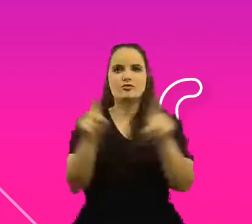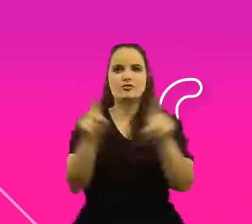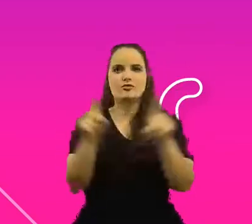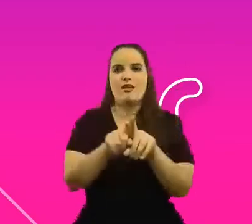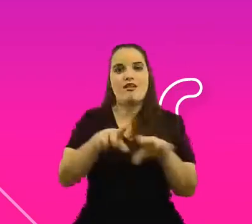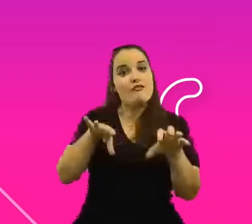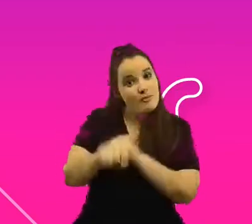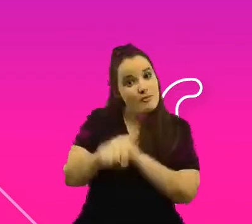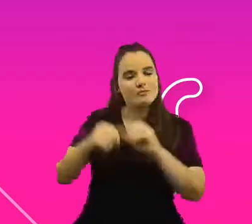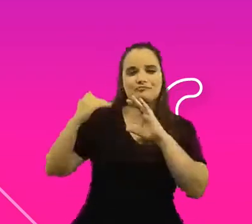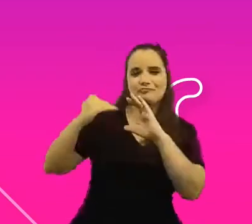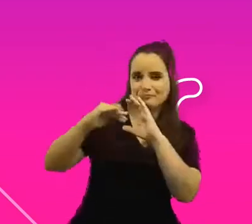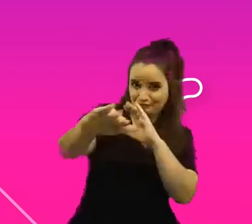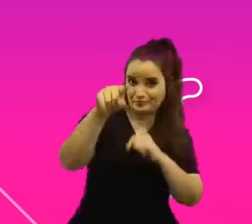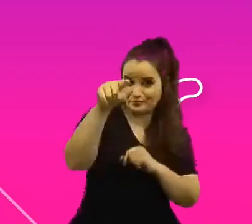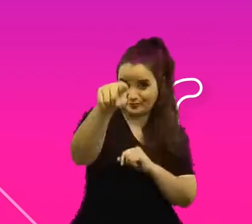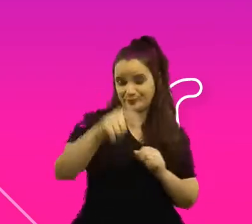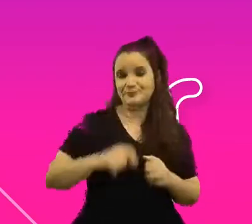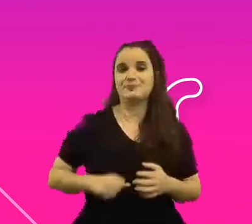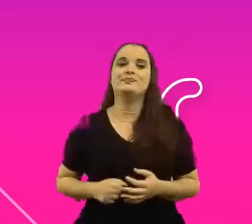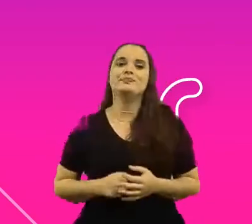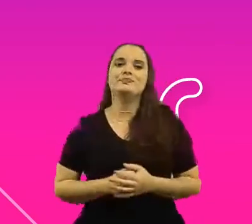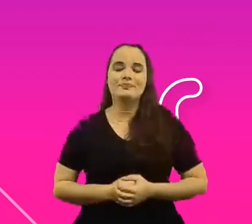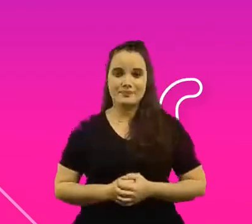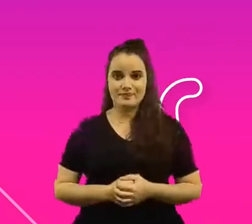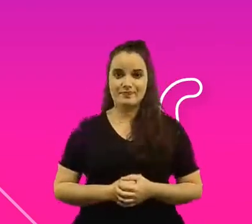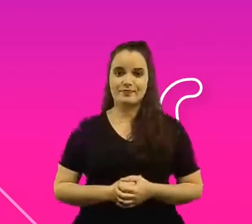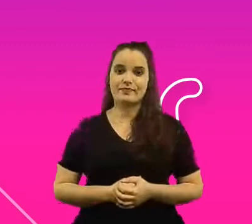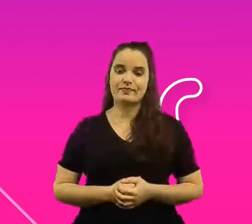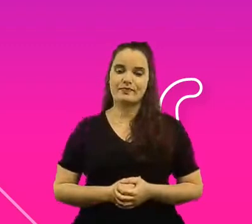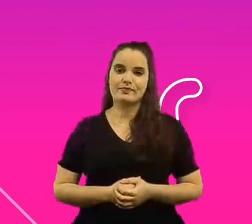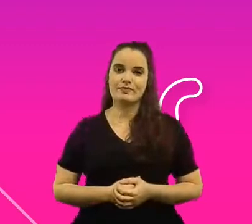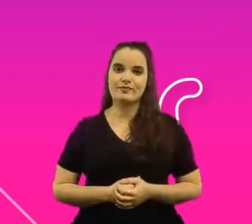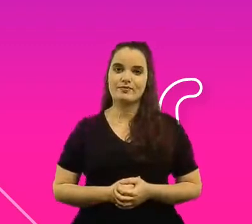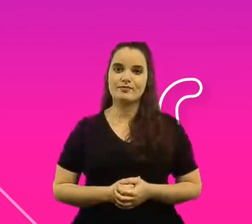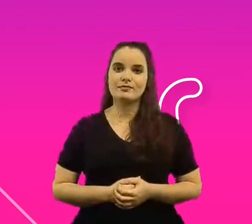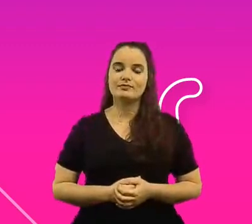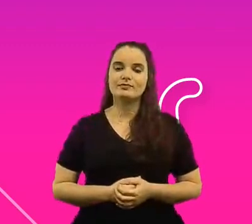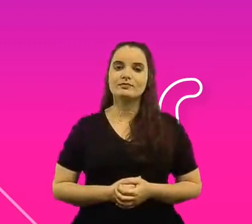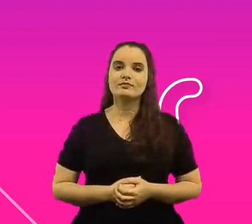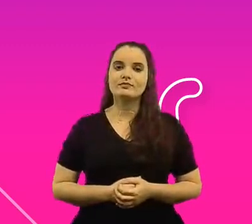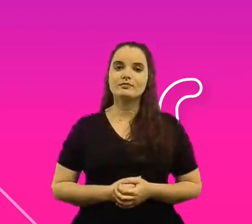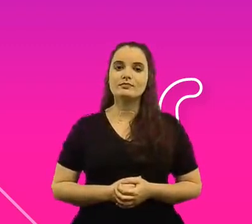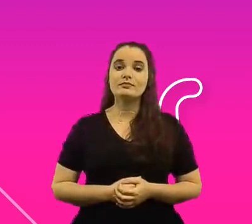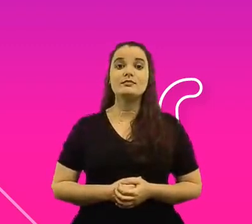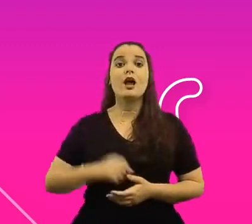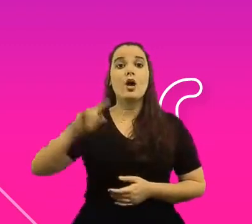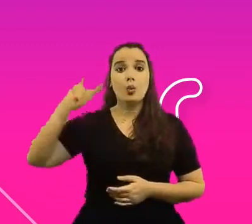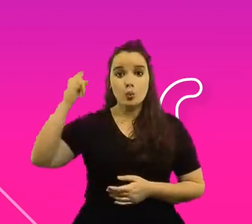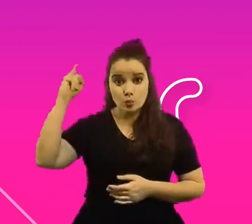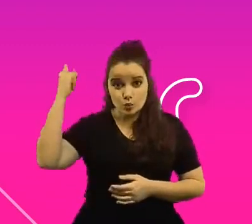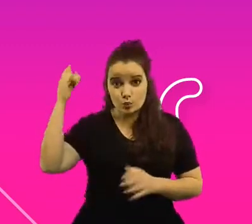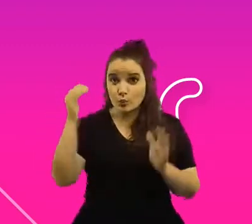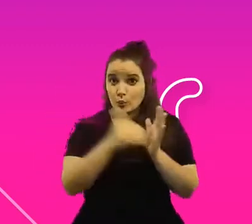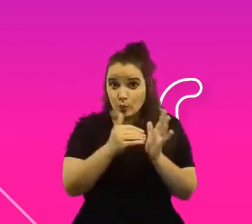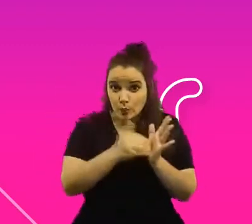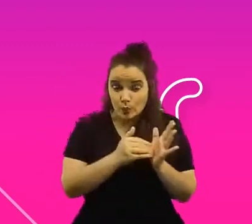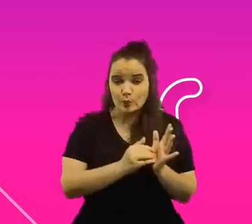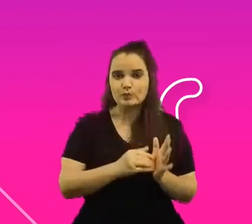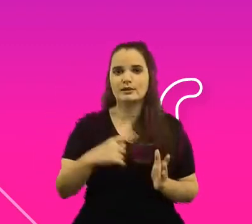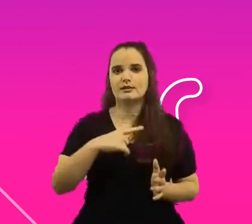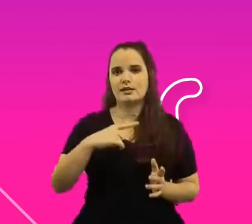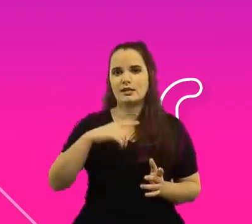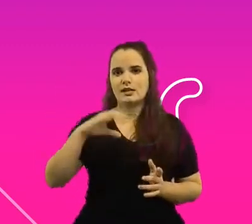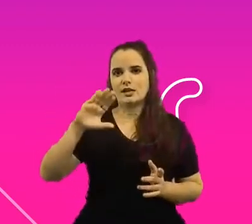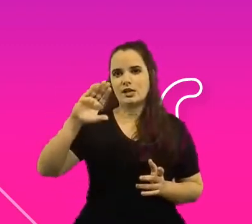último, eu vou chamar a Chay, para apresentar a nossa série de educação em